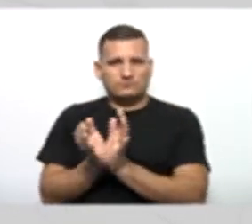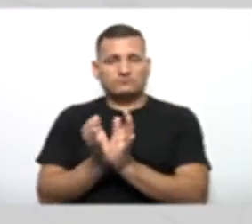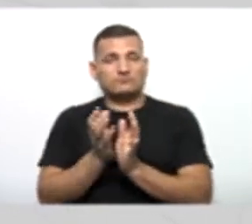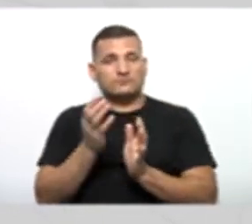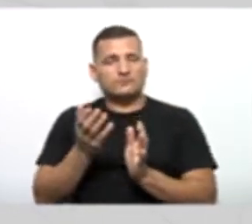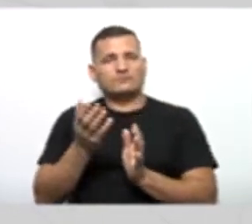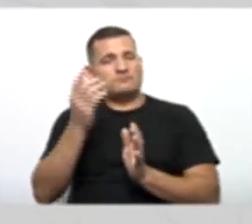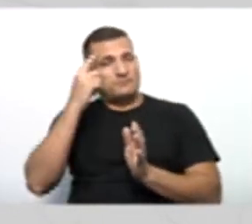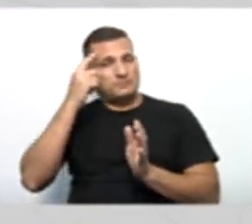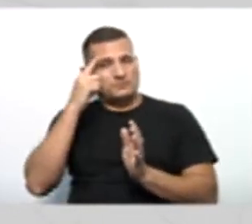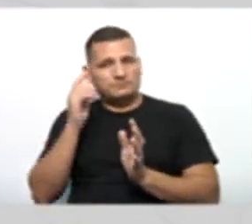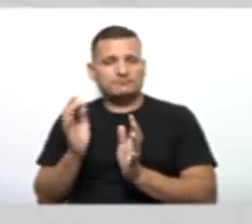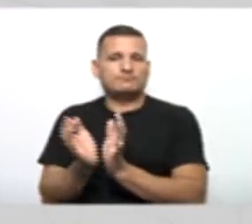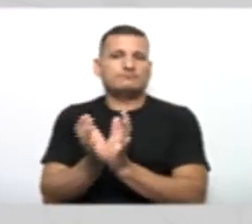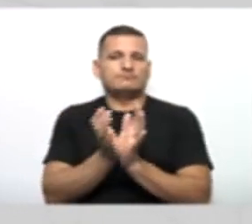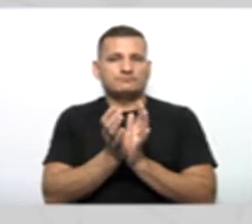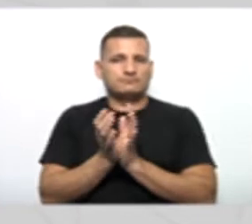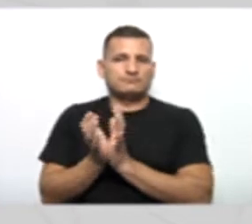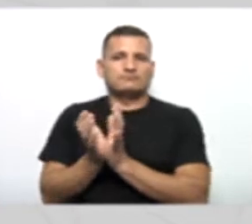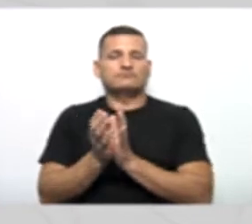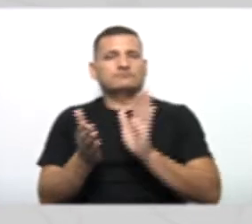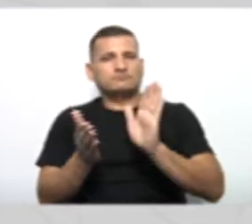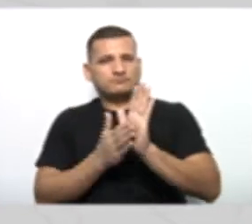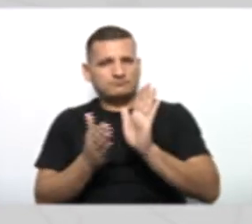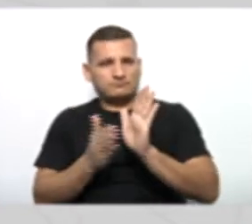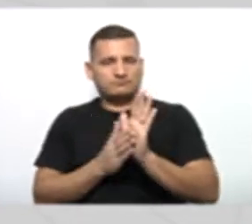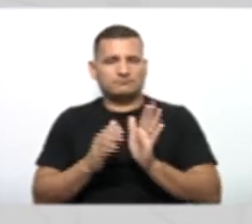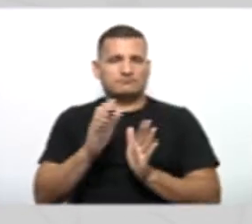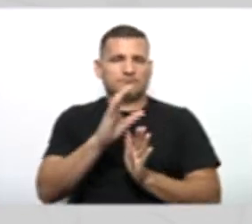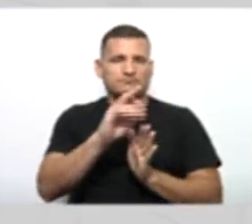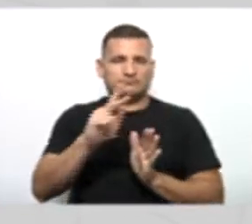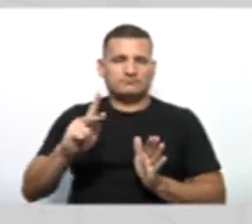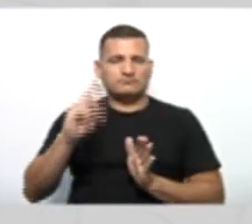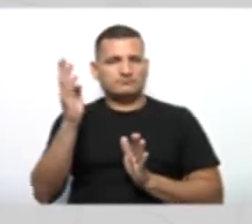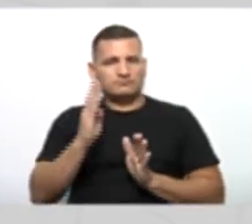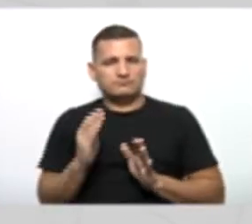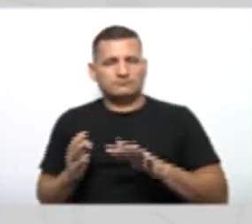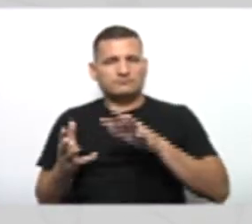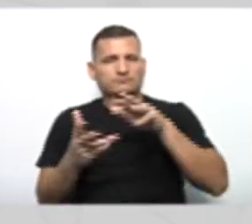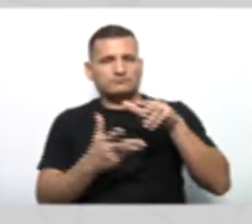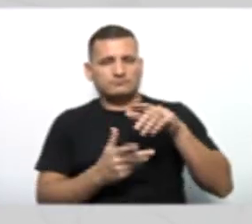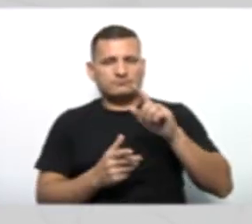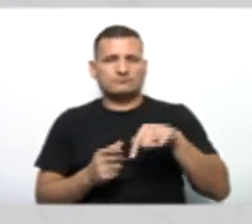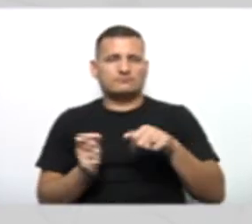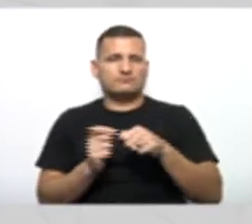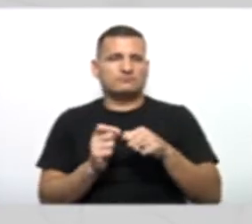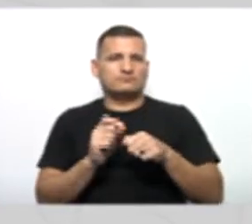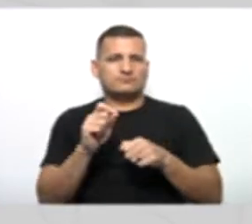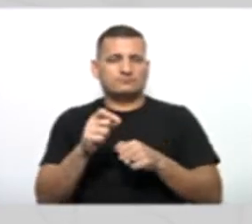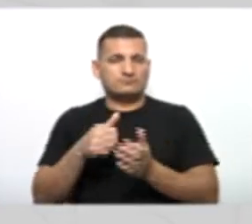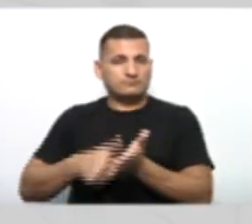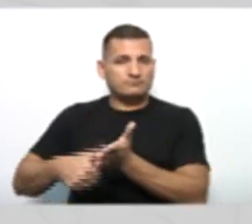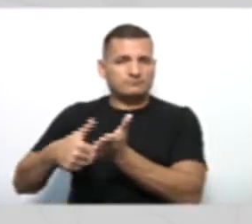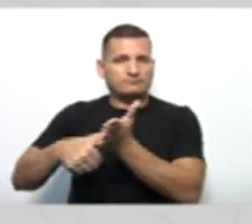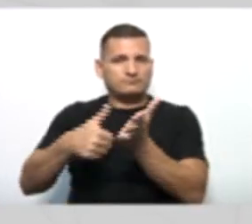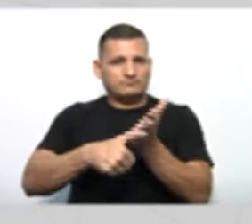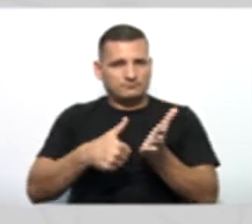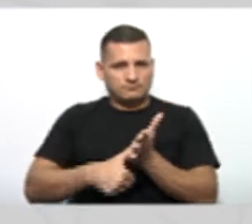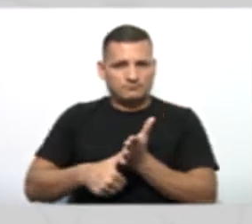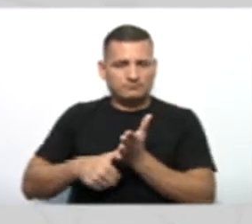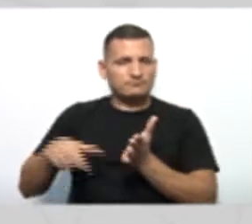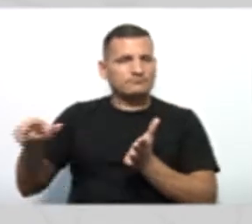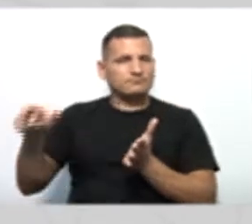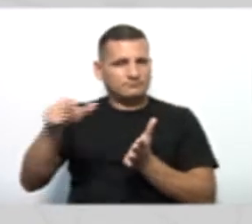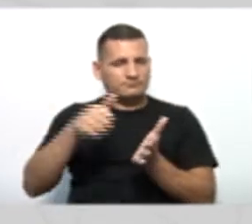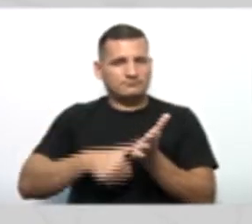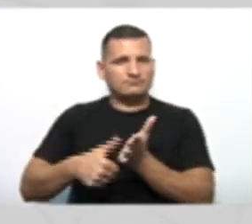pensar coletivamente a proposta das cooperativas no brasil e no mundo é fazer com que os associados e os cooperados